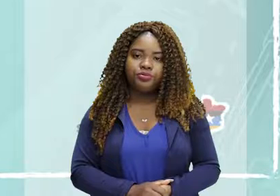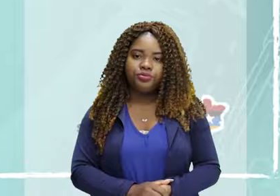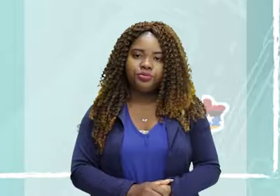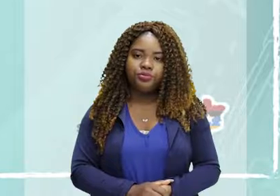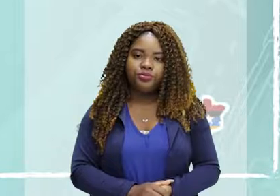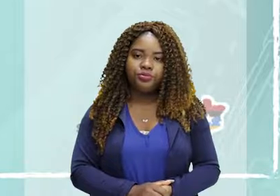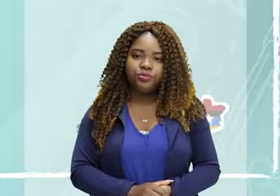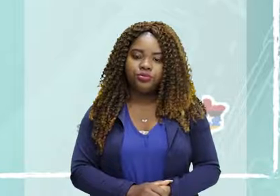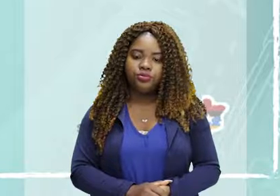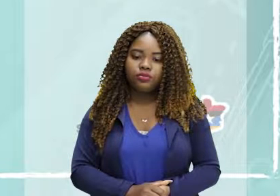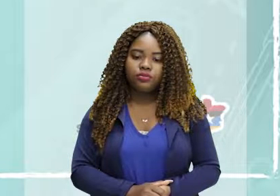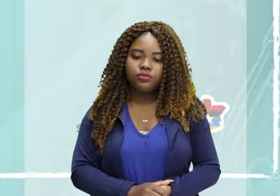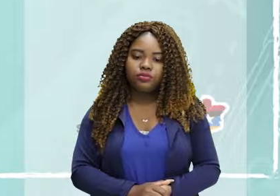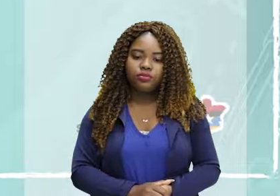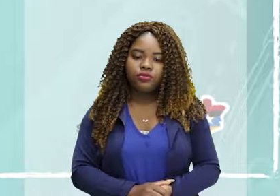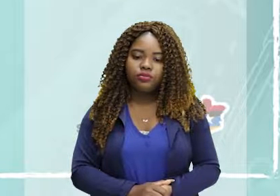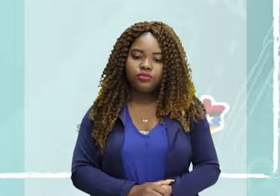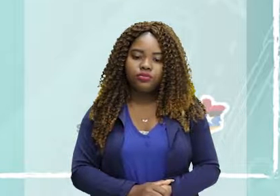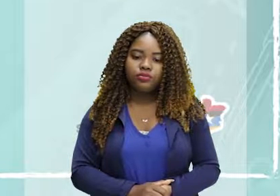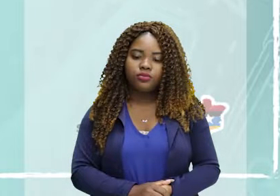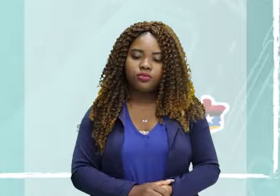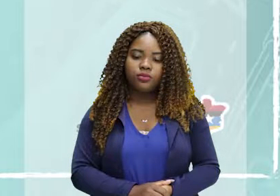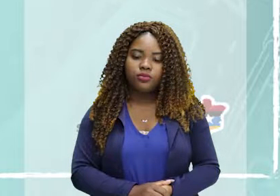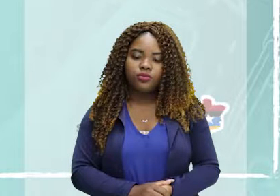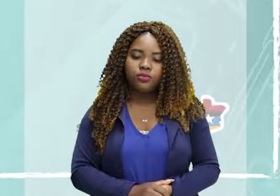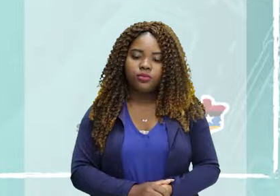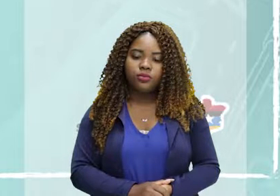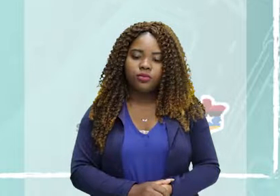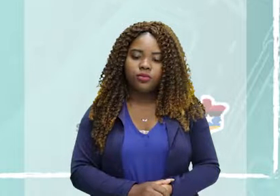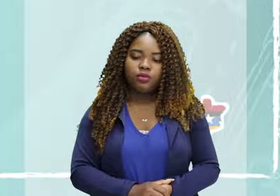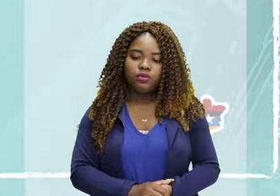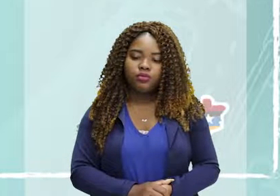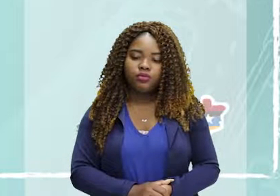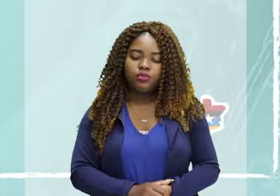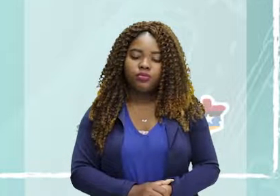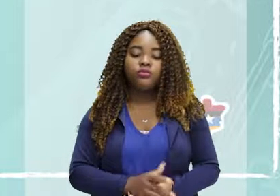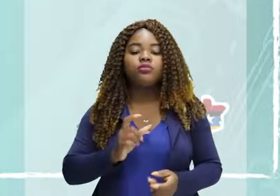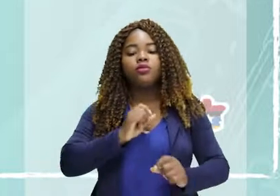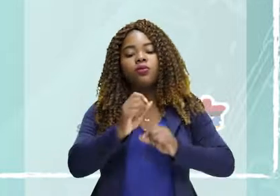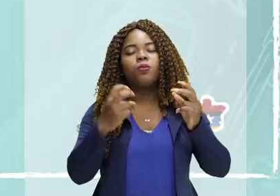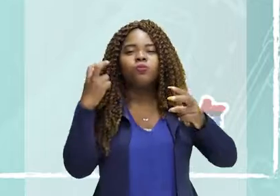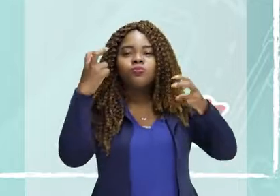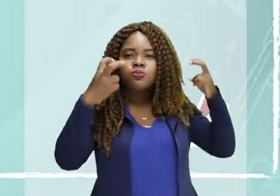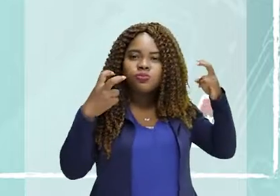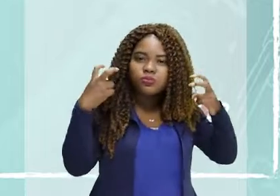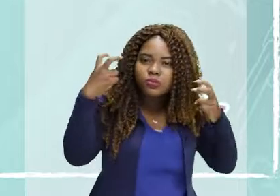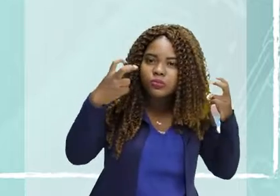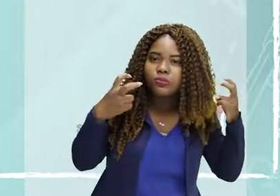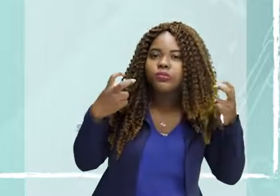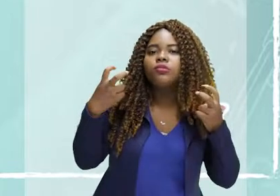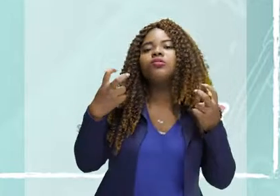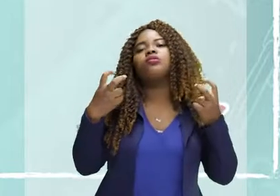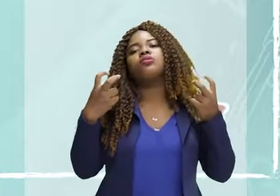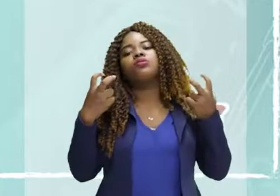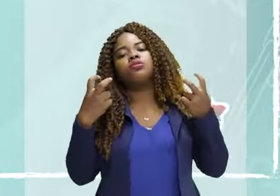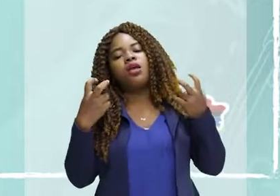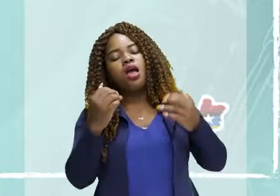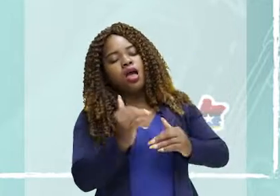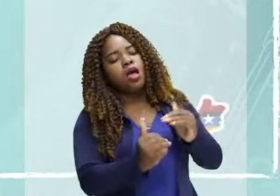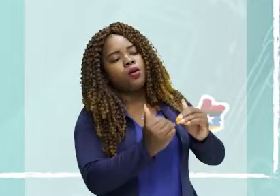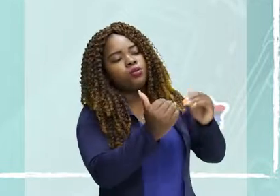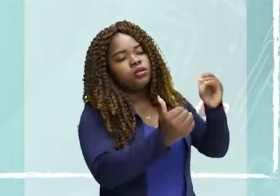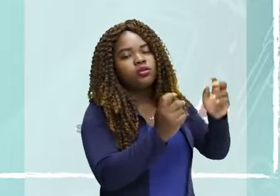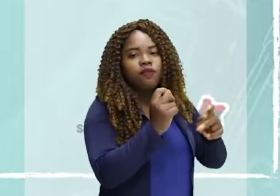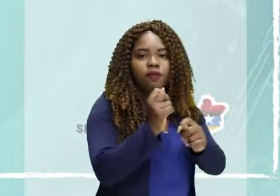sem esgotar os recursos para o futuro. Existe, portanto, uma preocupação que é tanto com o